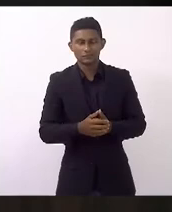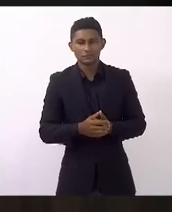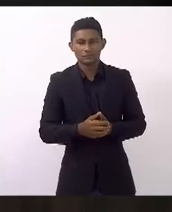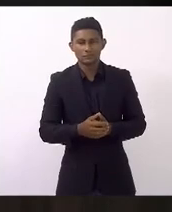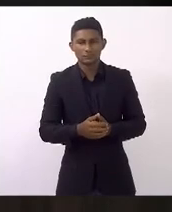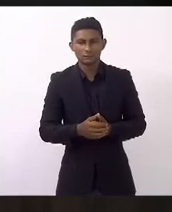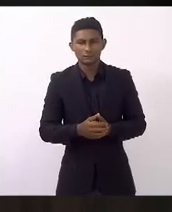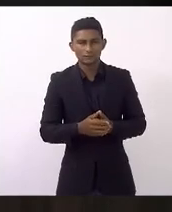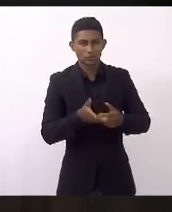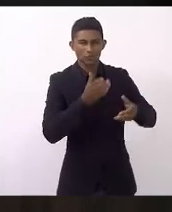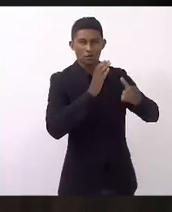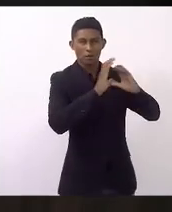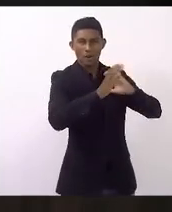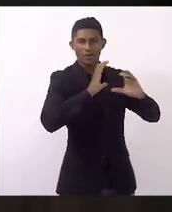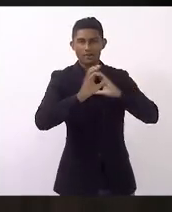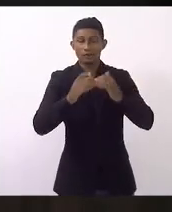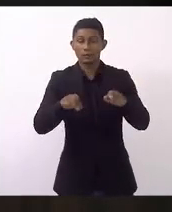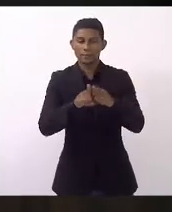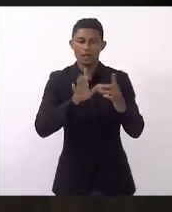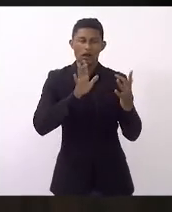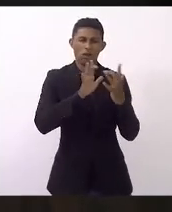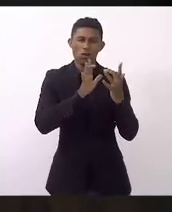e Contactless.